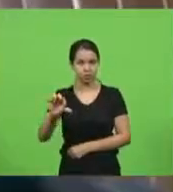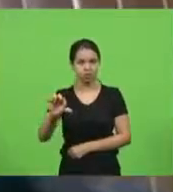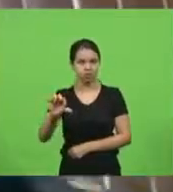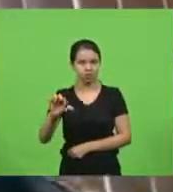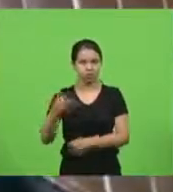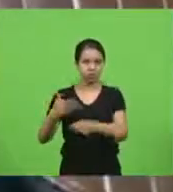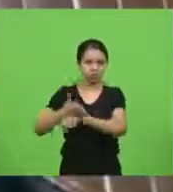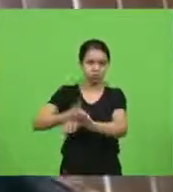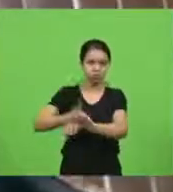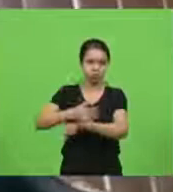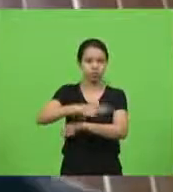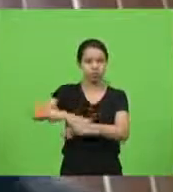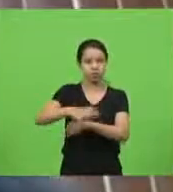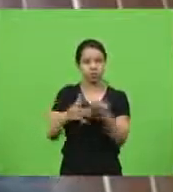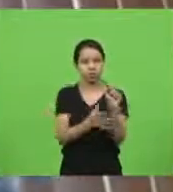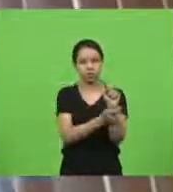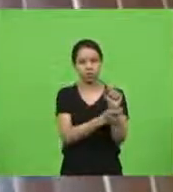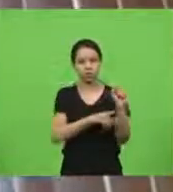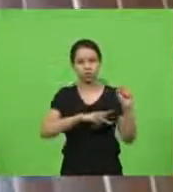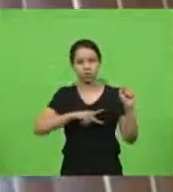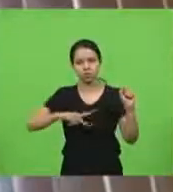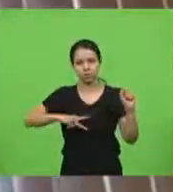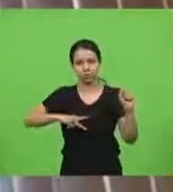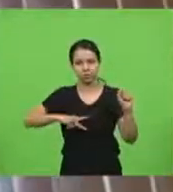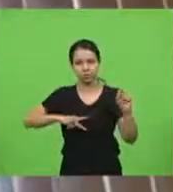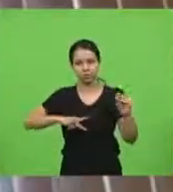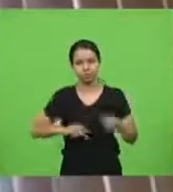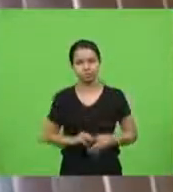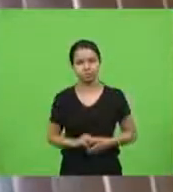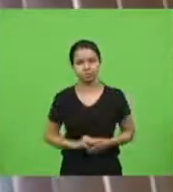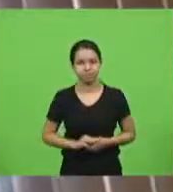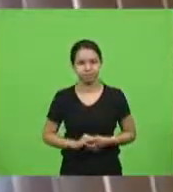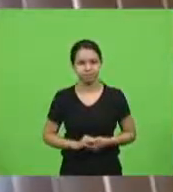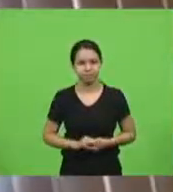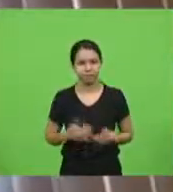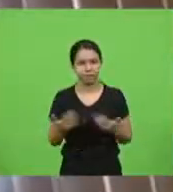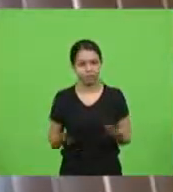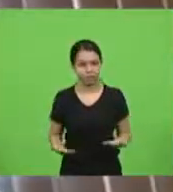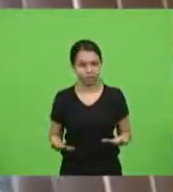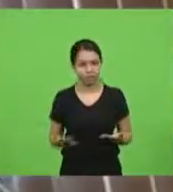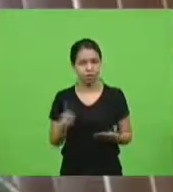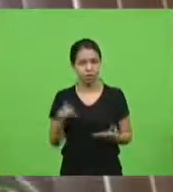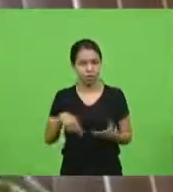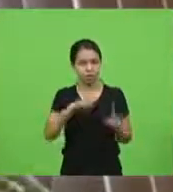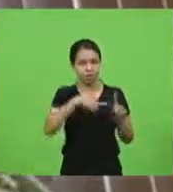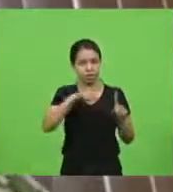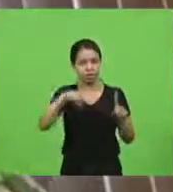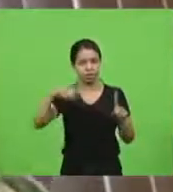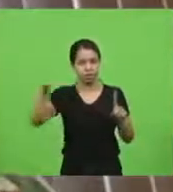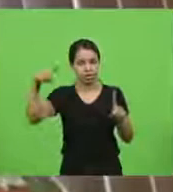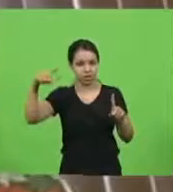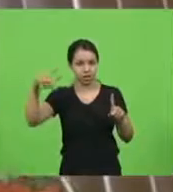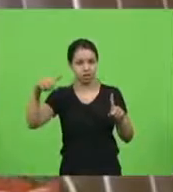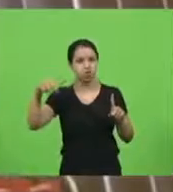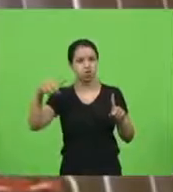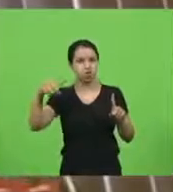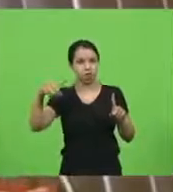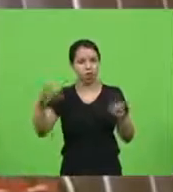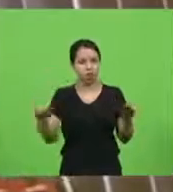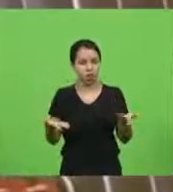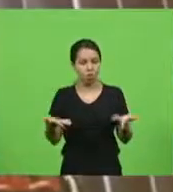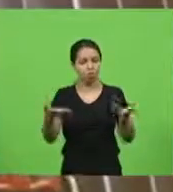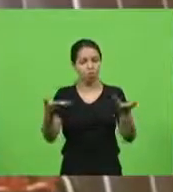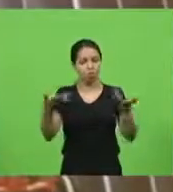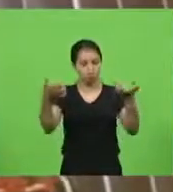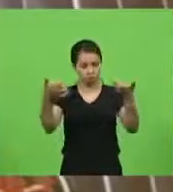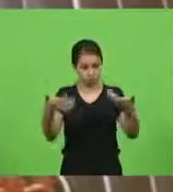da segurança pública. Então, senhores, esses são dados que trago para que os